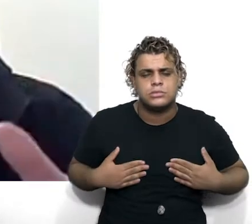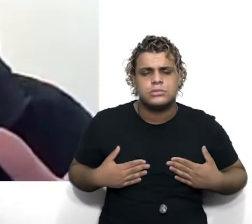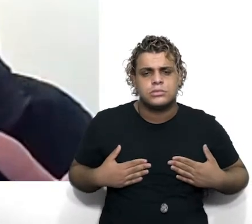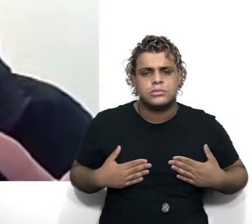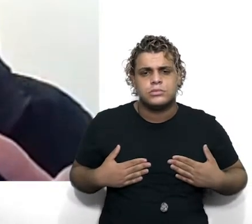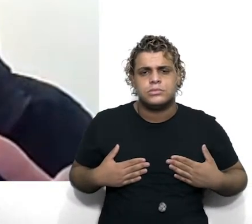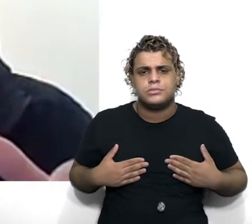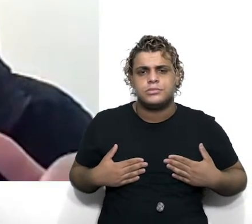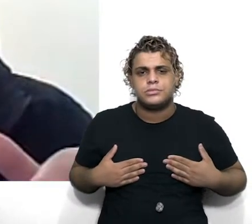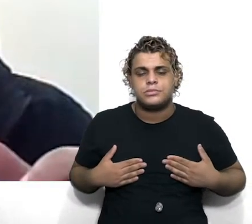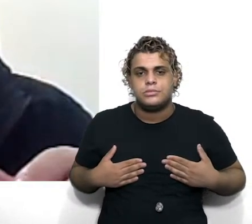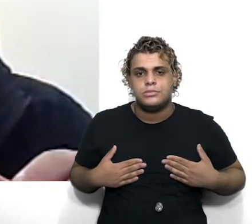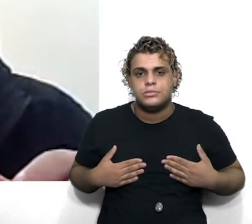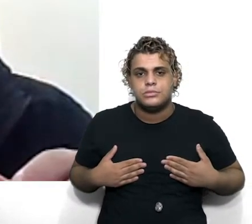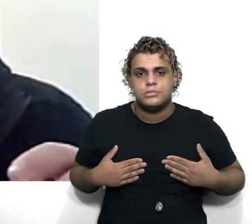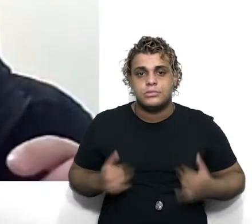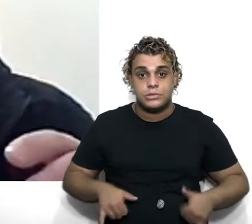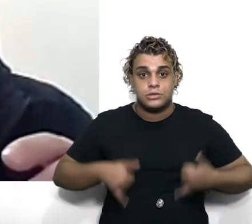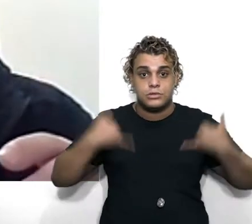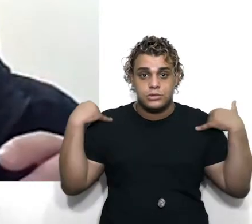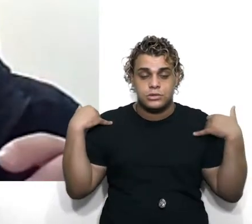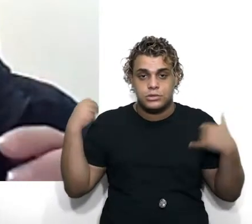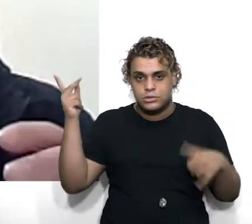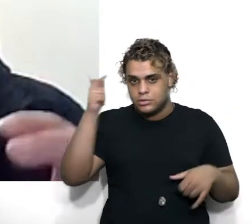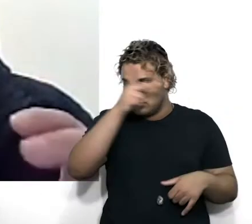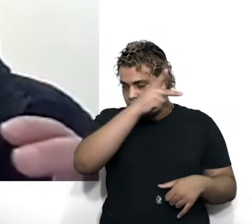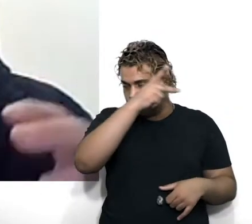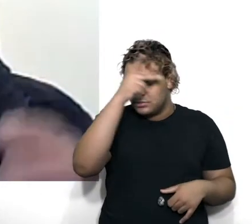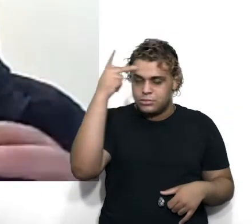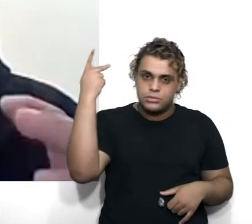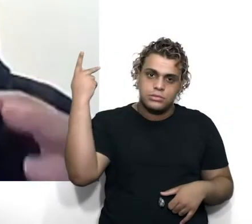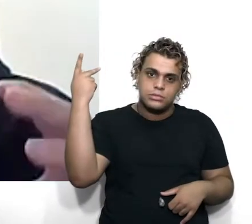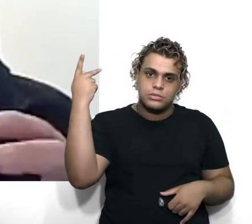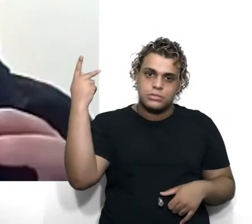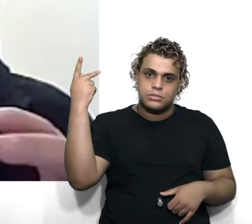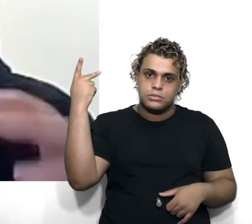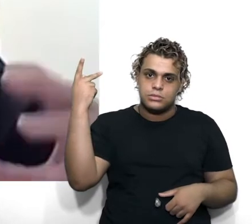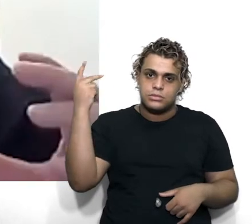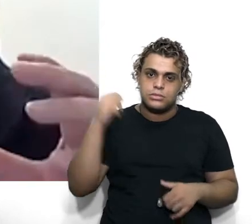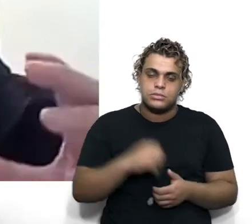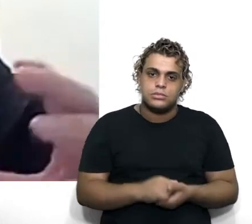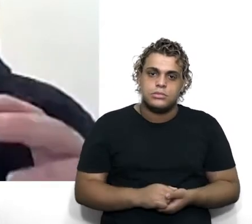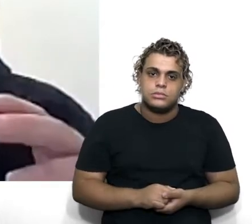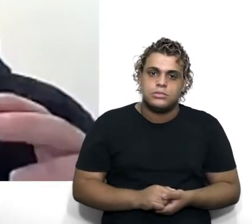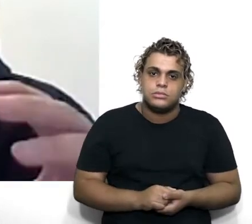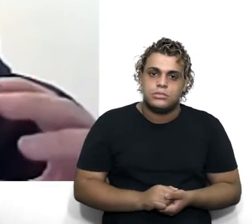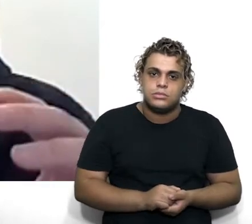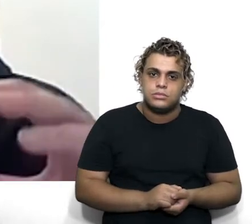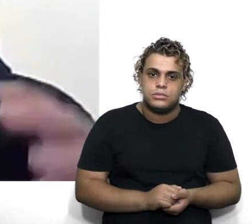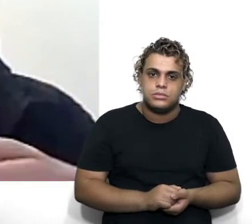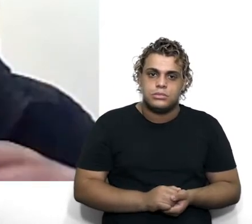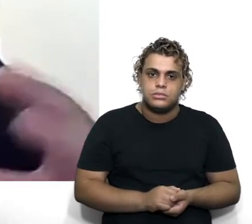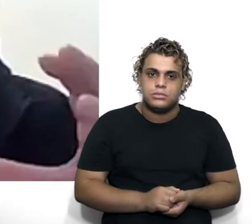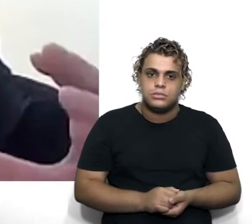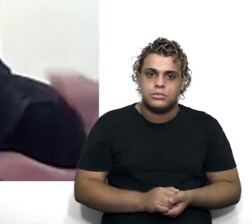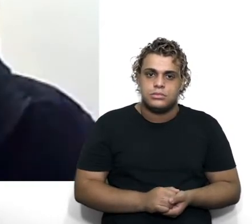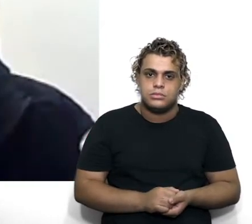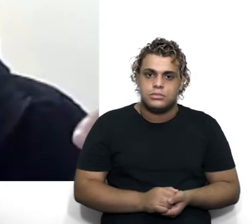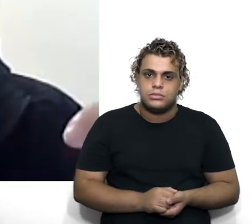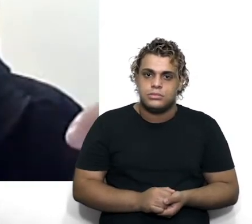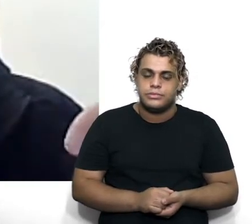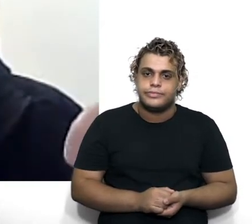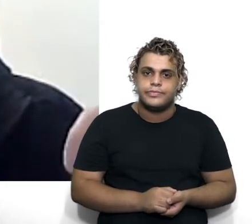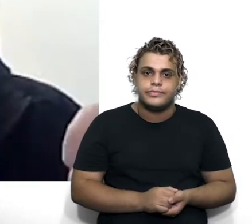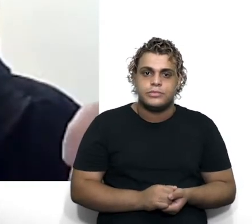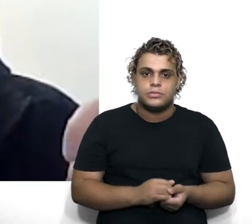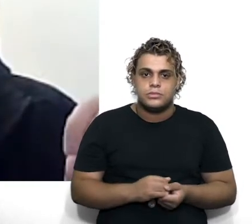uma energia de alguém que está com a bateria a dar as